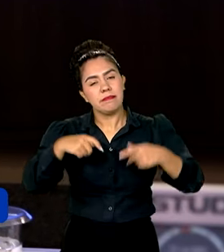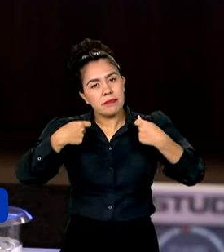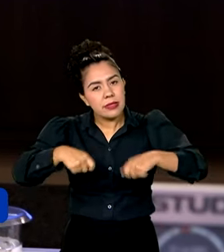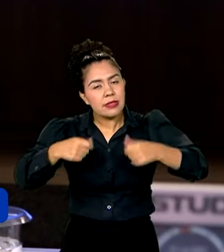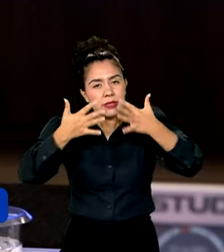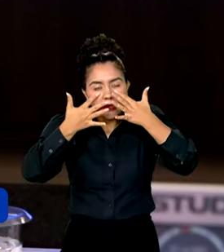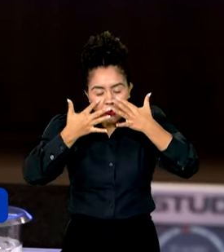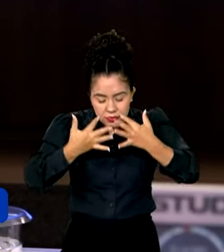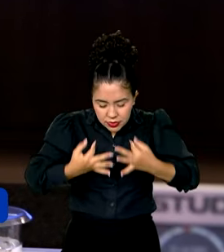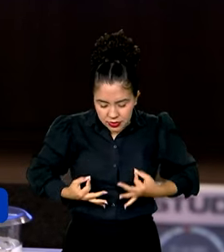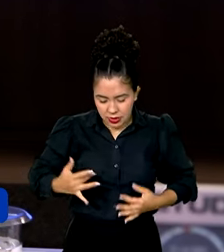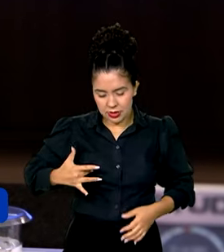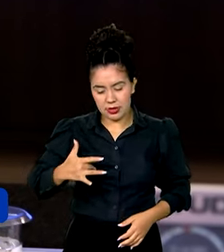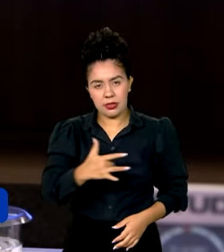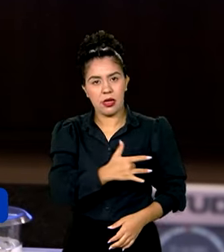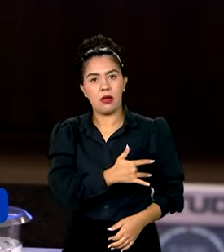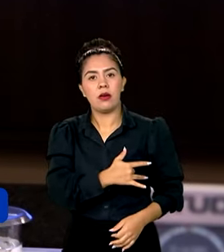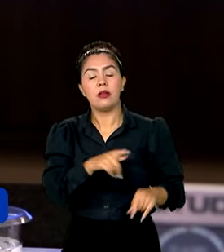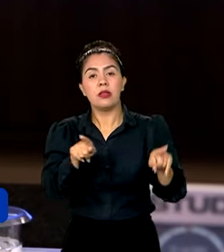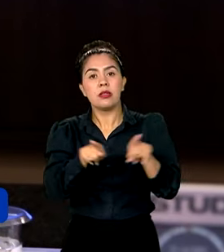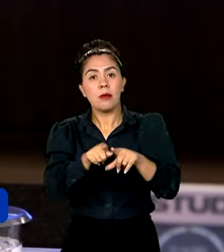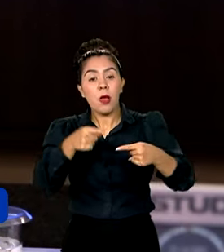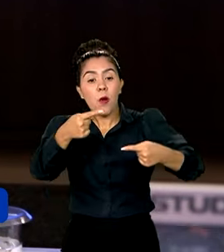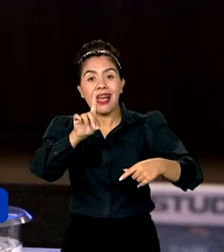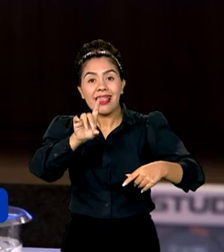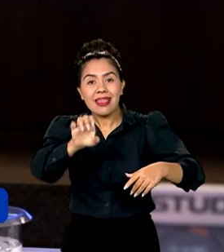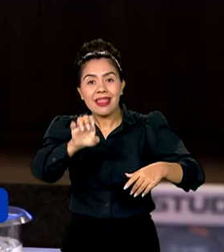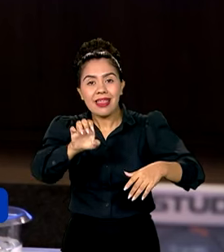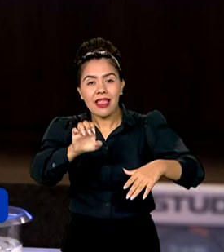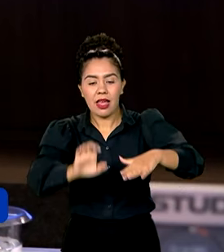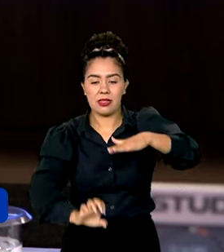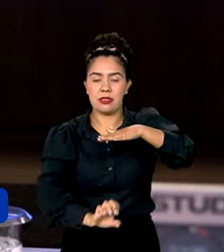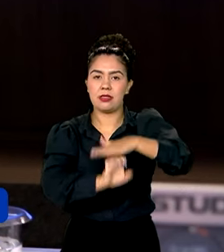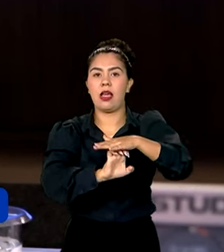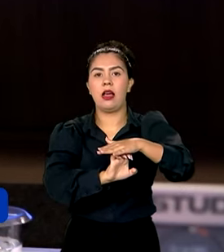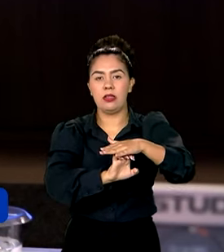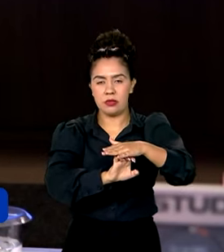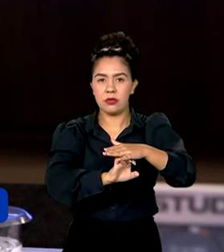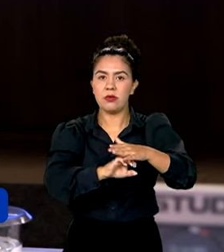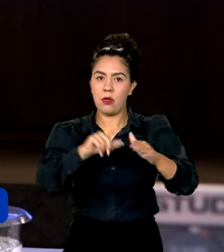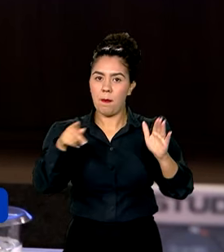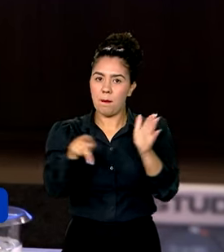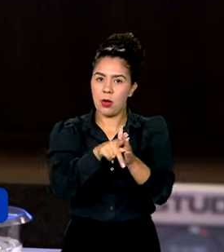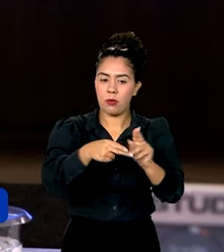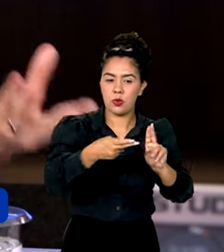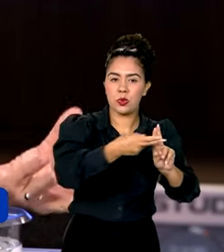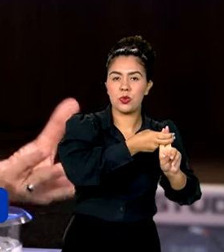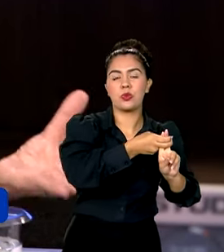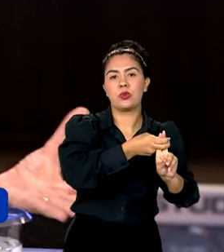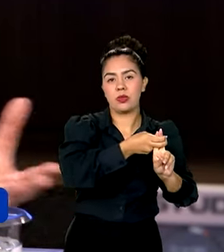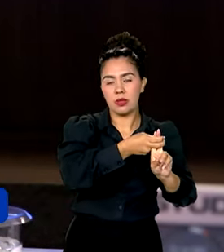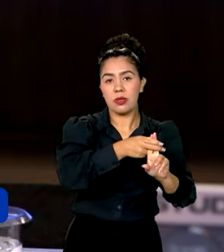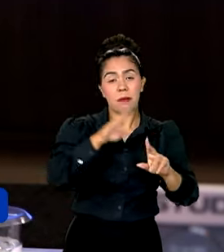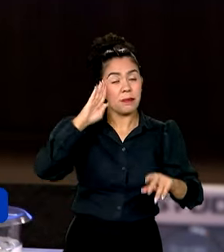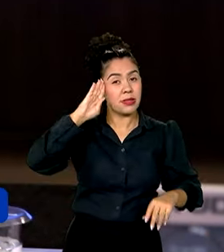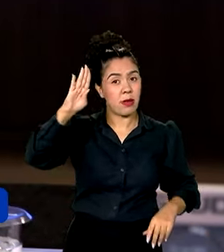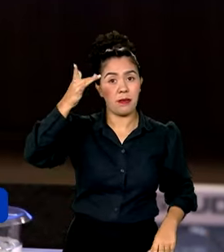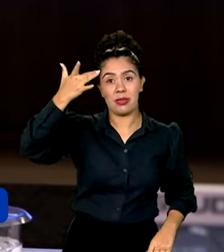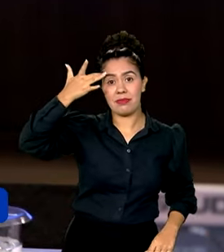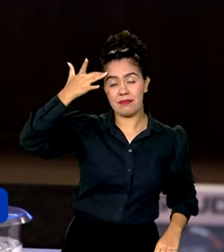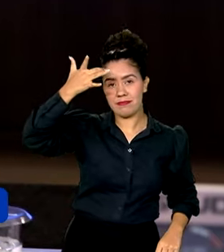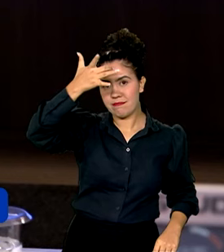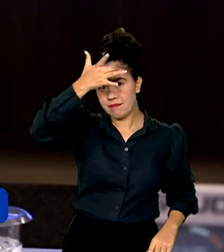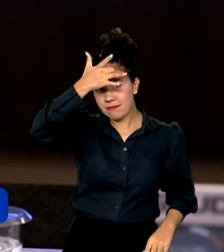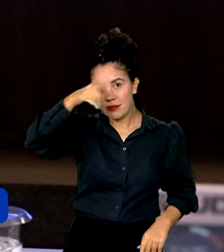do cuidado e e como política de estado o sistema saúde tá aí para isso inclusive na saúde mental que você